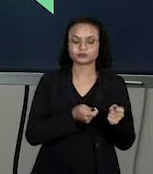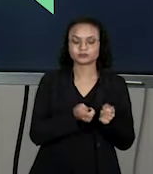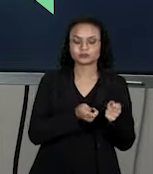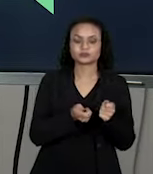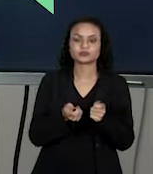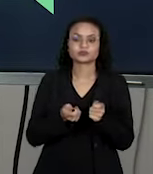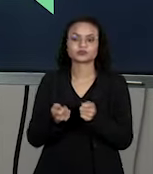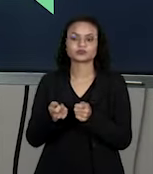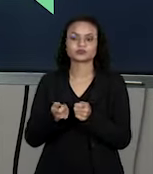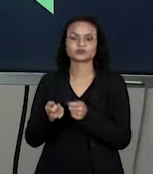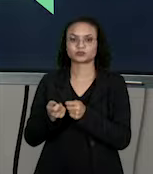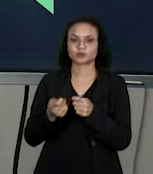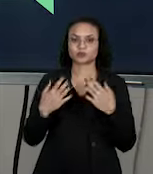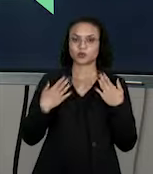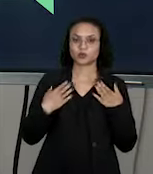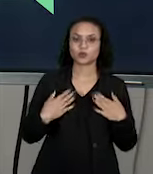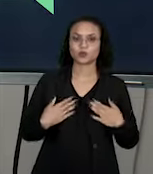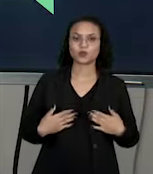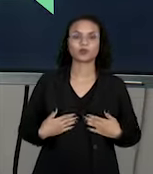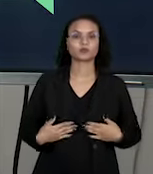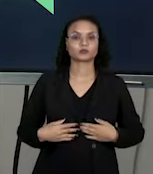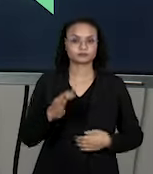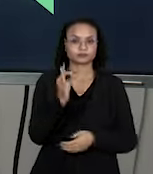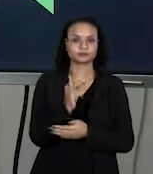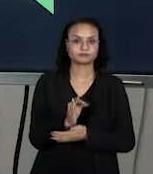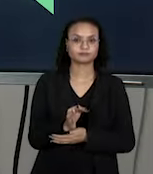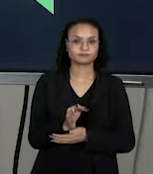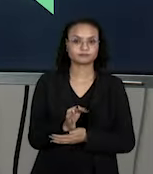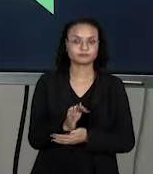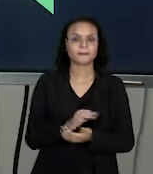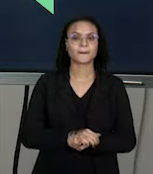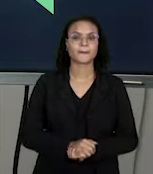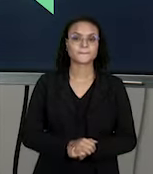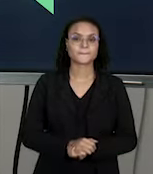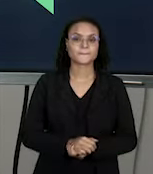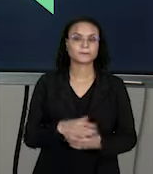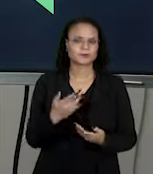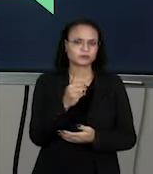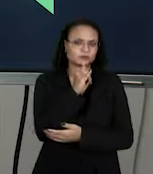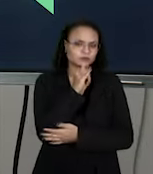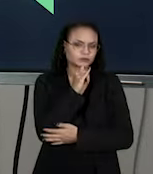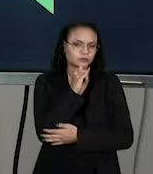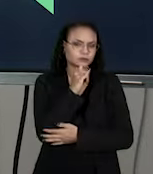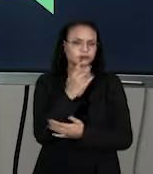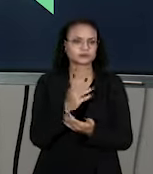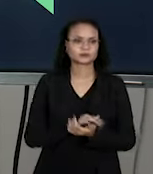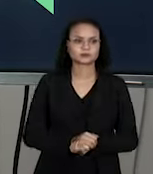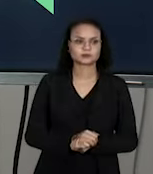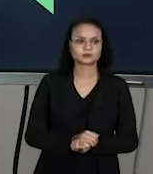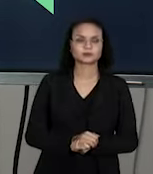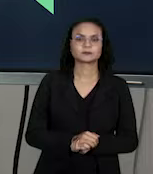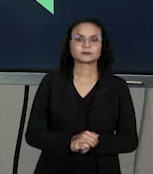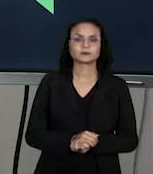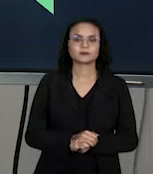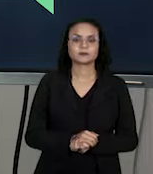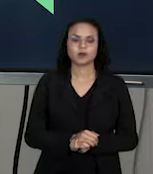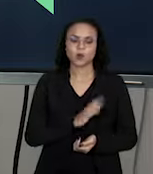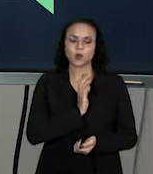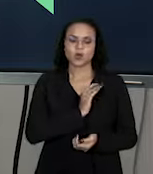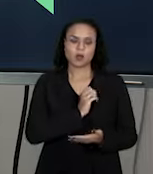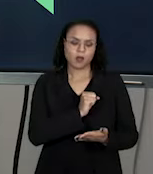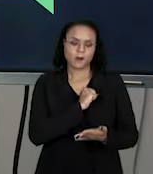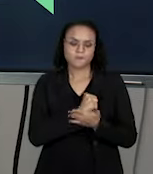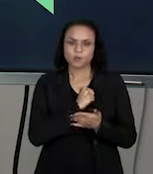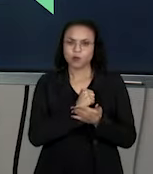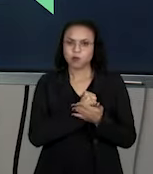em funcionamento correto. E aí, por exemplo, quando você tem, né, o aumento dos batimentos cardíacos